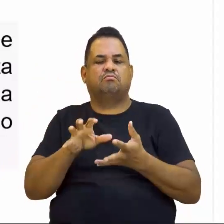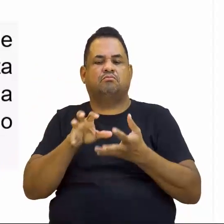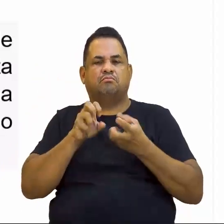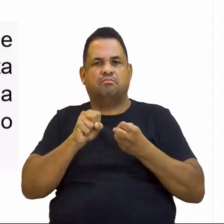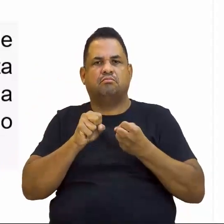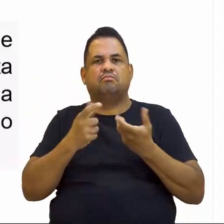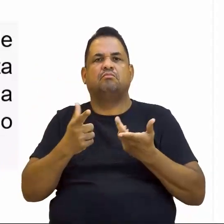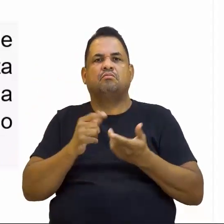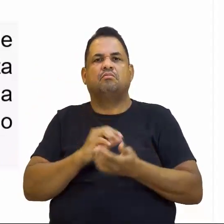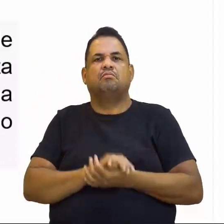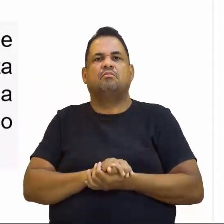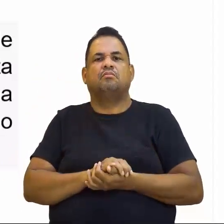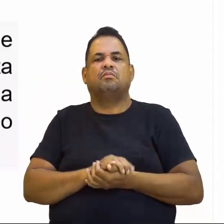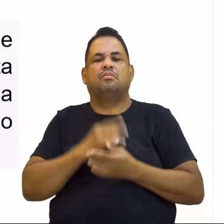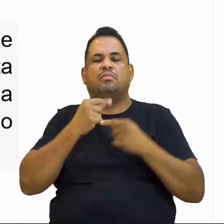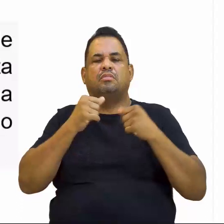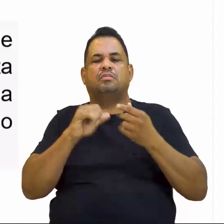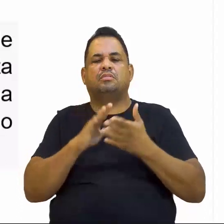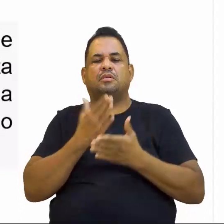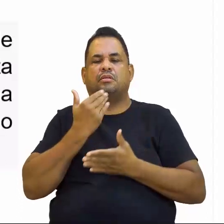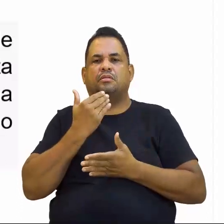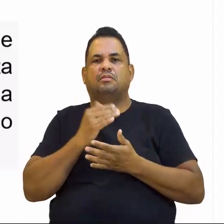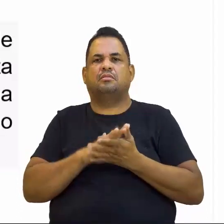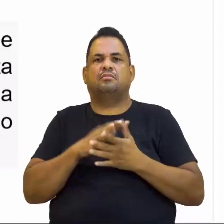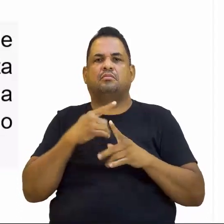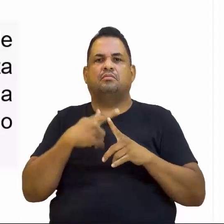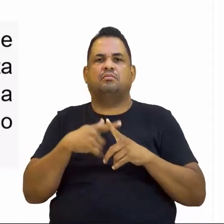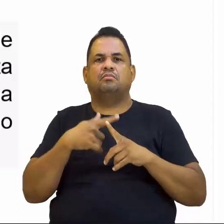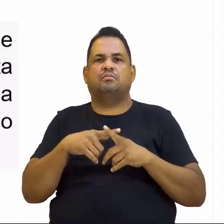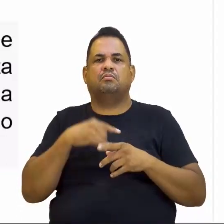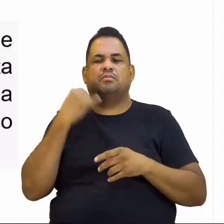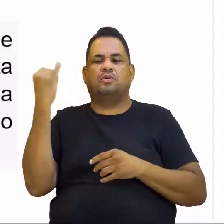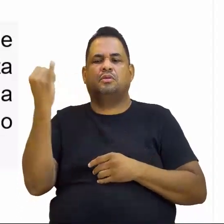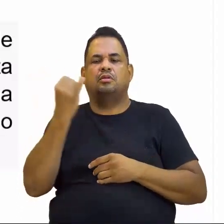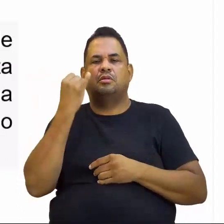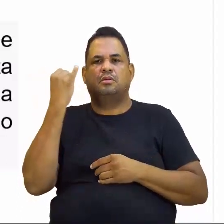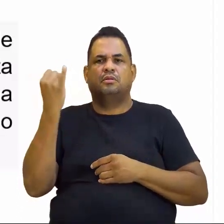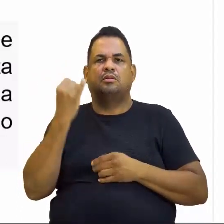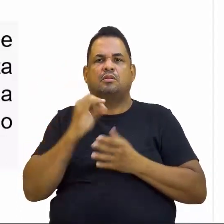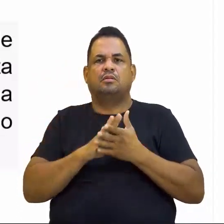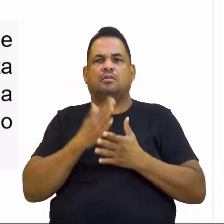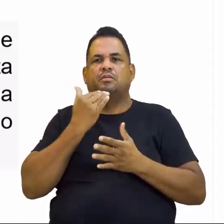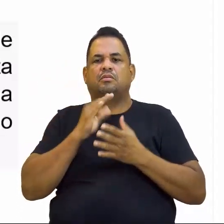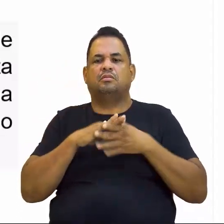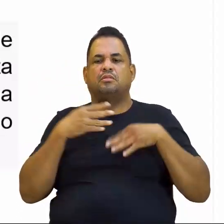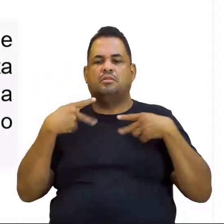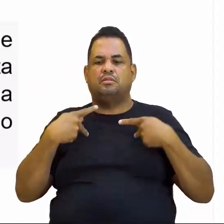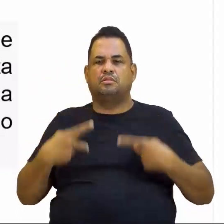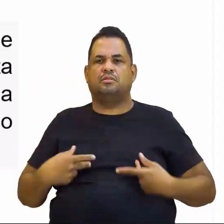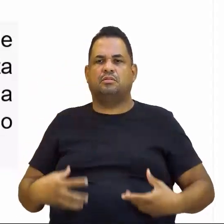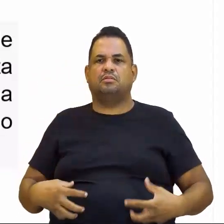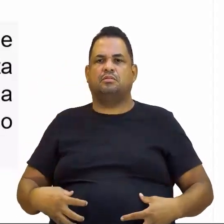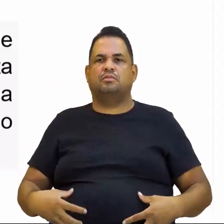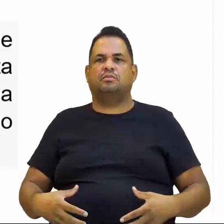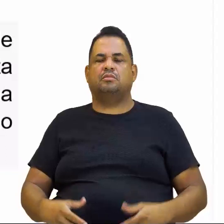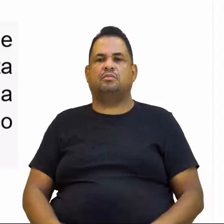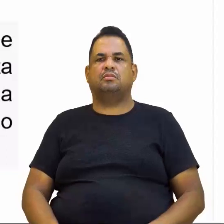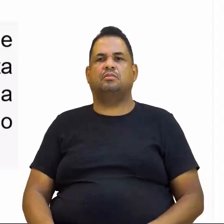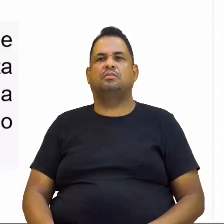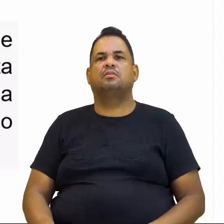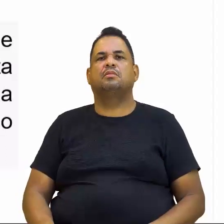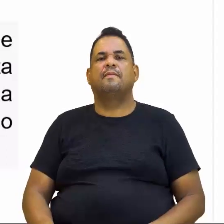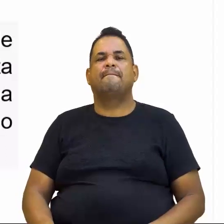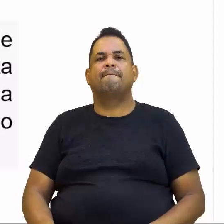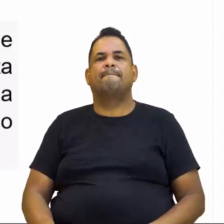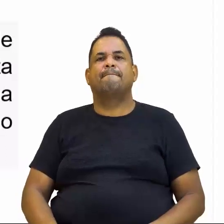esse sal durante a nossa alimentação, porque ele é muito importante para o nosso organismo. Bom, a gente